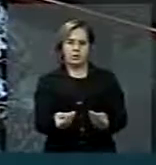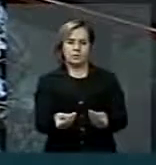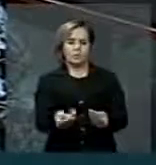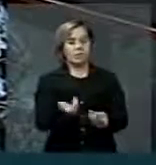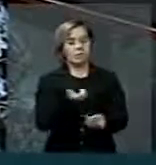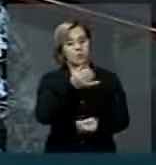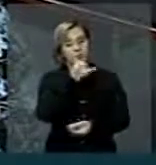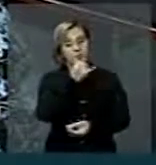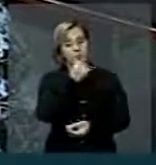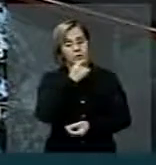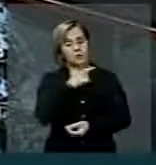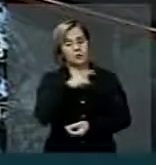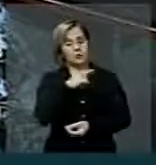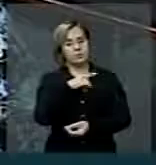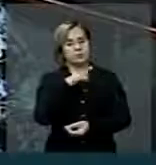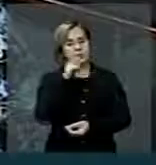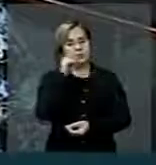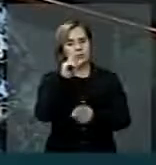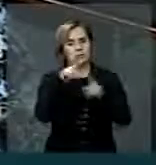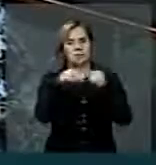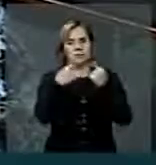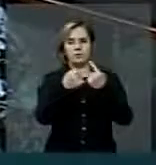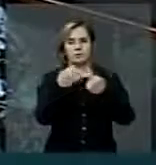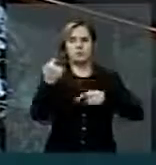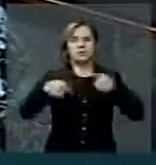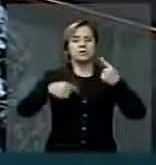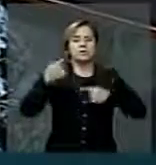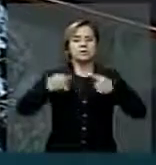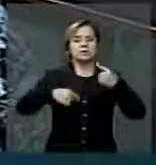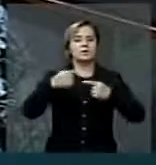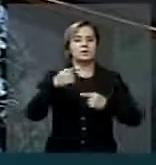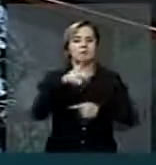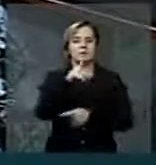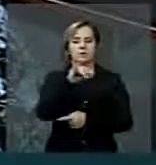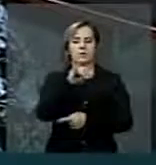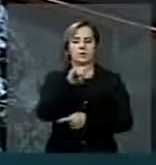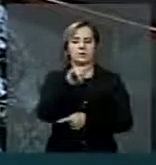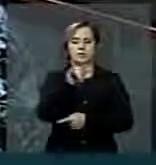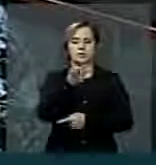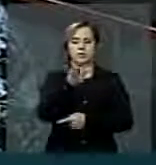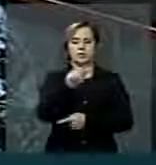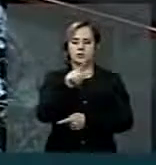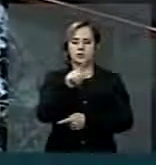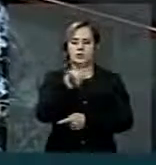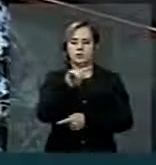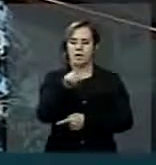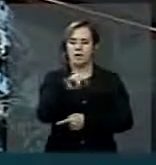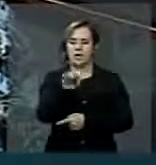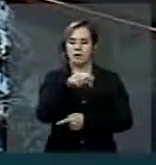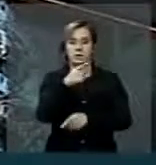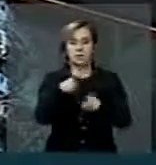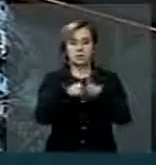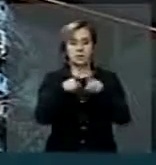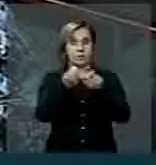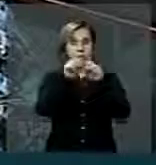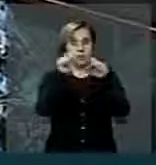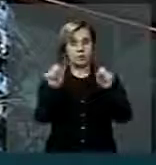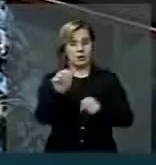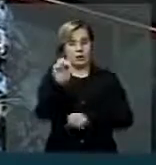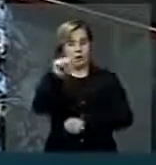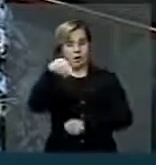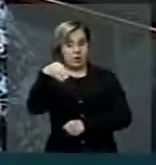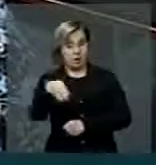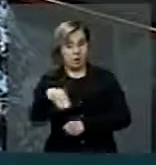no caso da audiência que discutiu a digitalização e o sistema M,